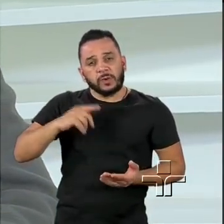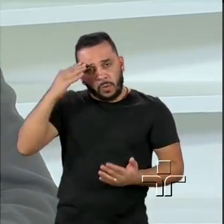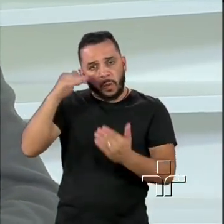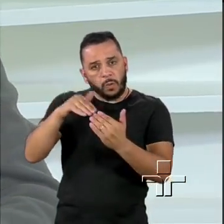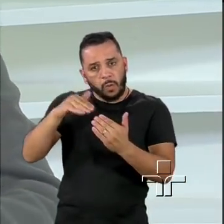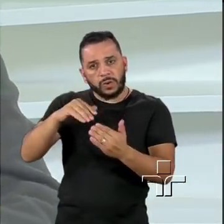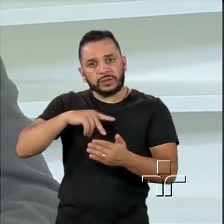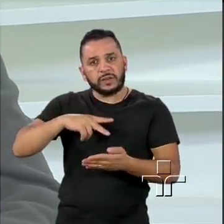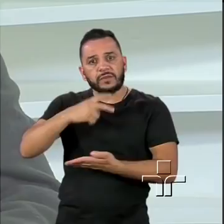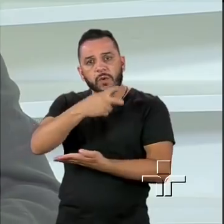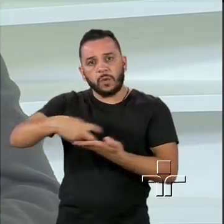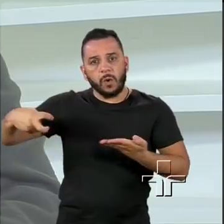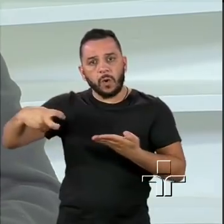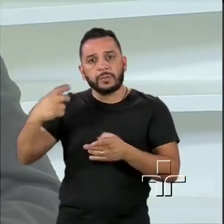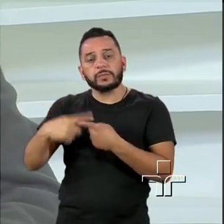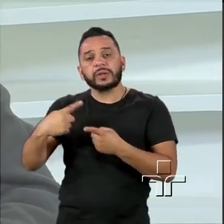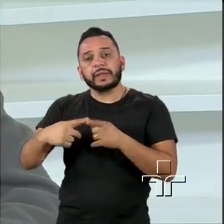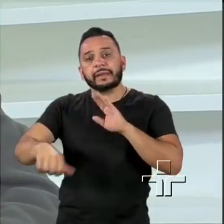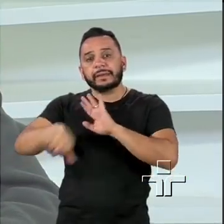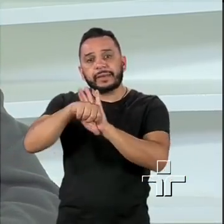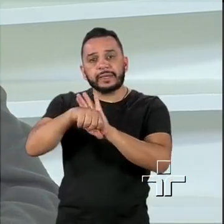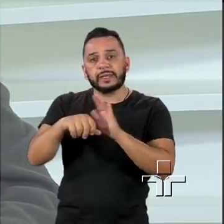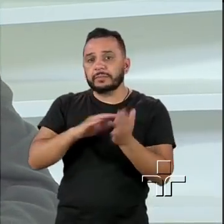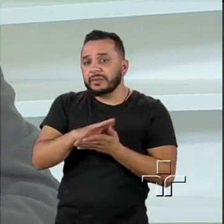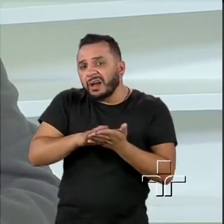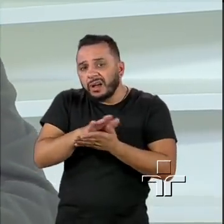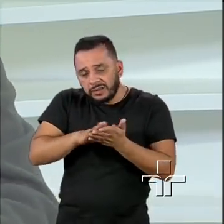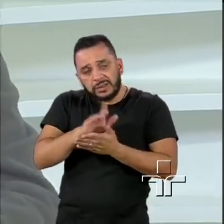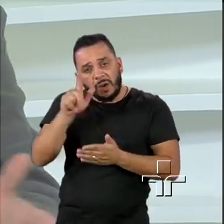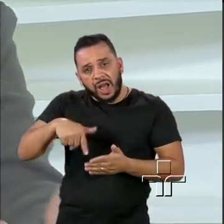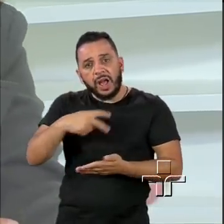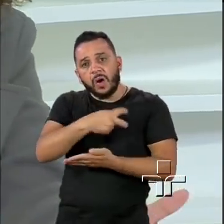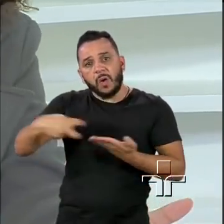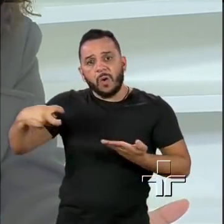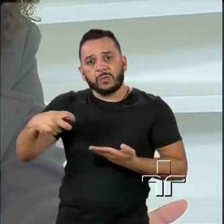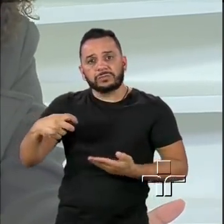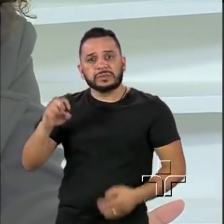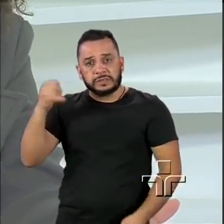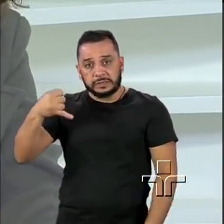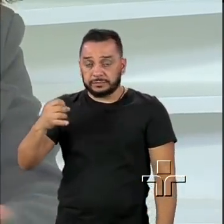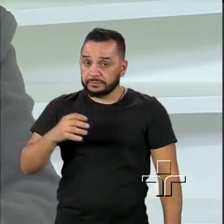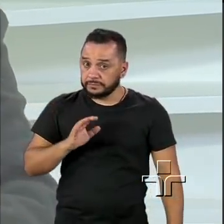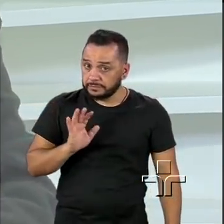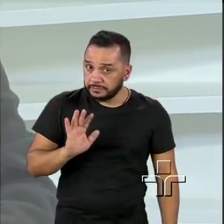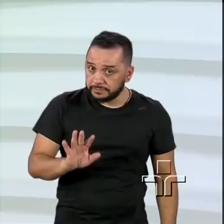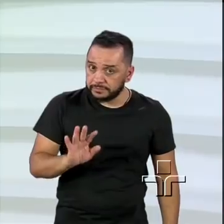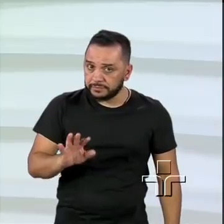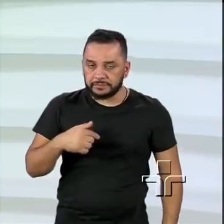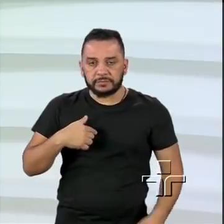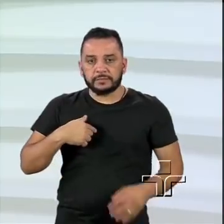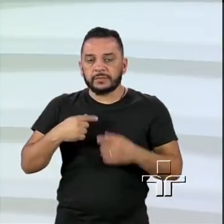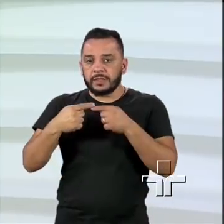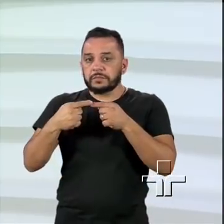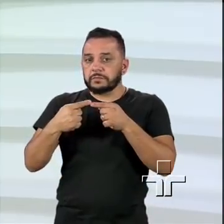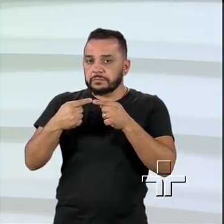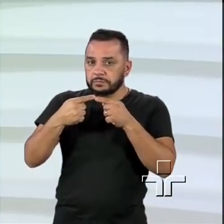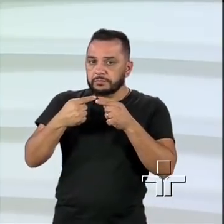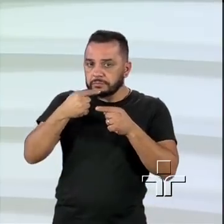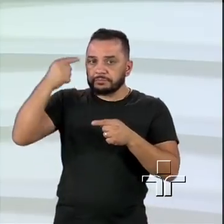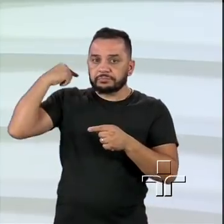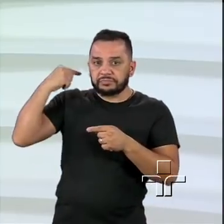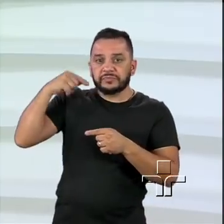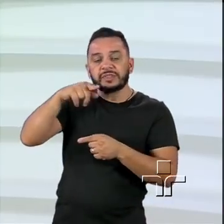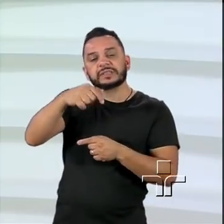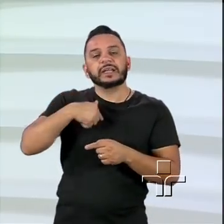em função de não ter havido comprovação de crime de responsabilidade. No entanto, também recentemente, o senhor chegou a defender que